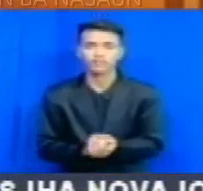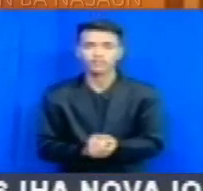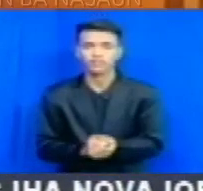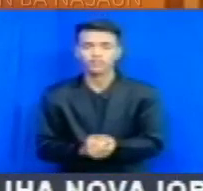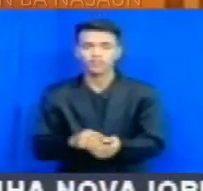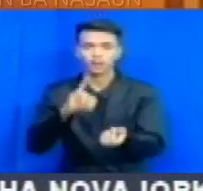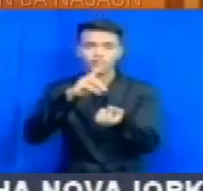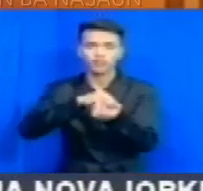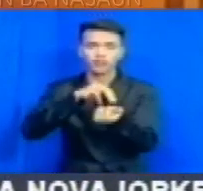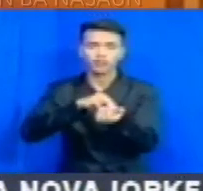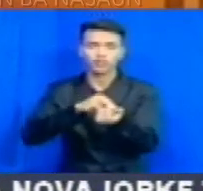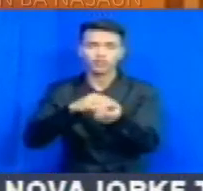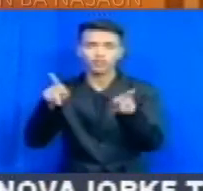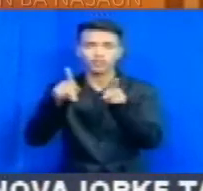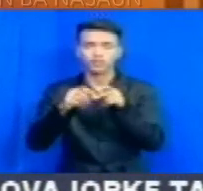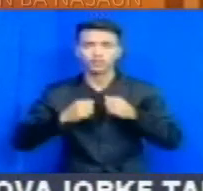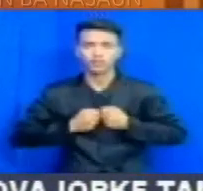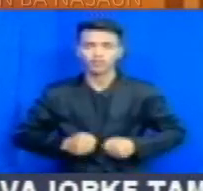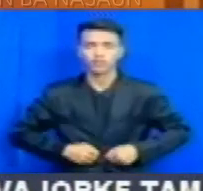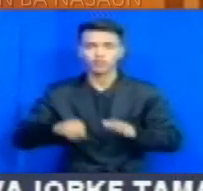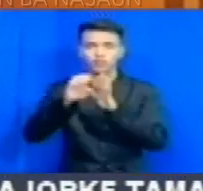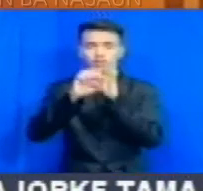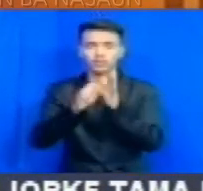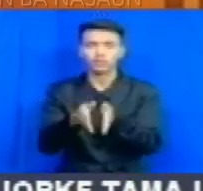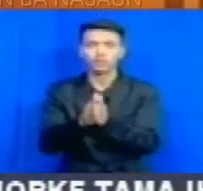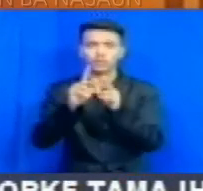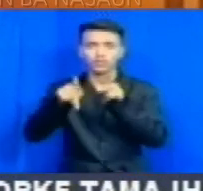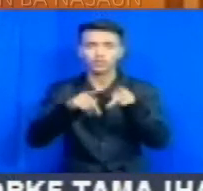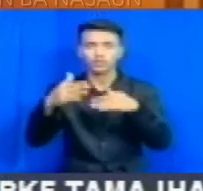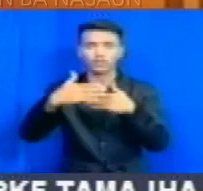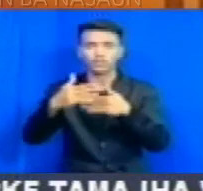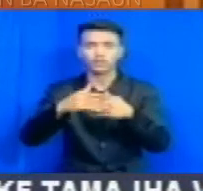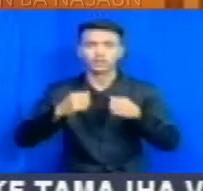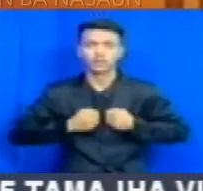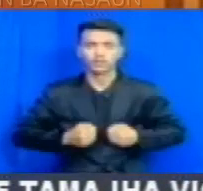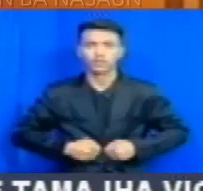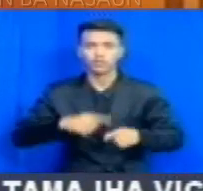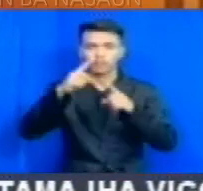Médico e a Posto Saúde, Estado, os comunidades, que se camba a Posto Saúde, vai em Hira, moras.